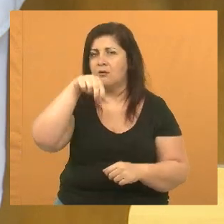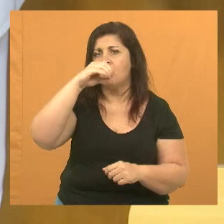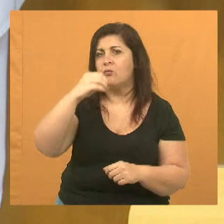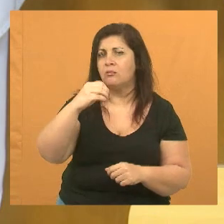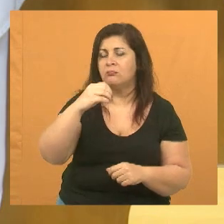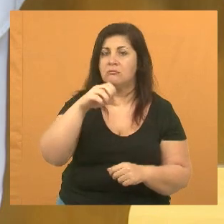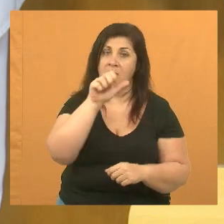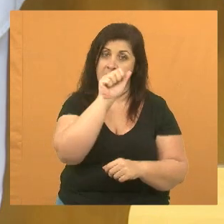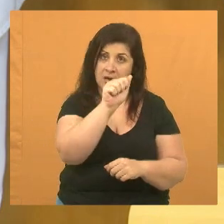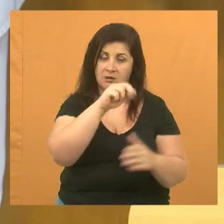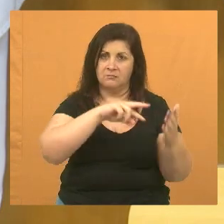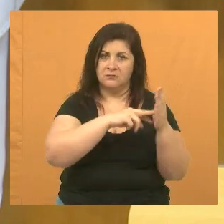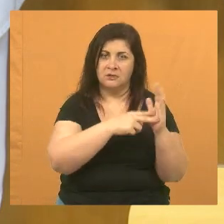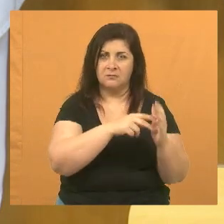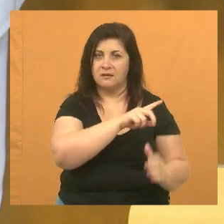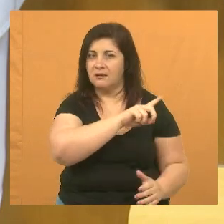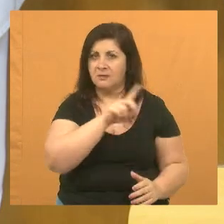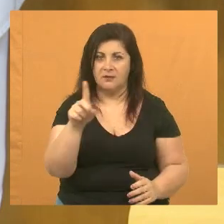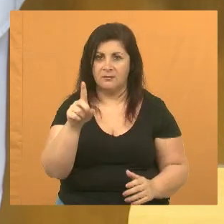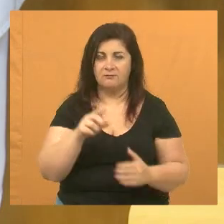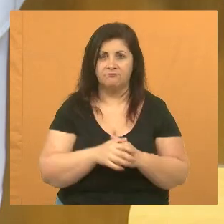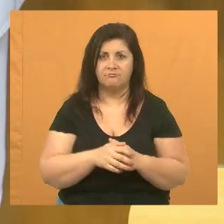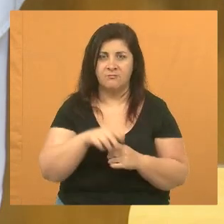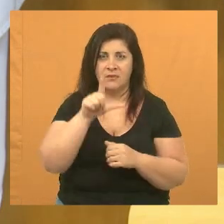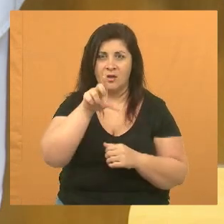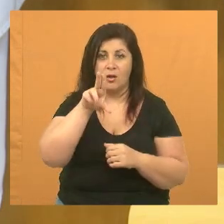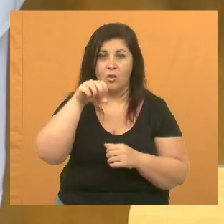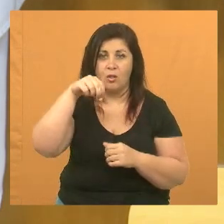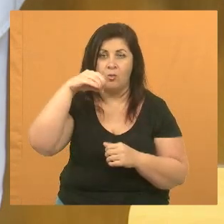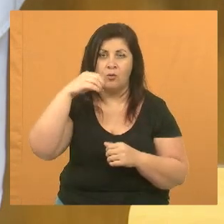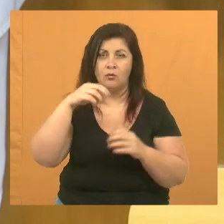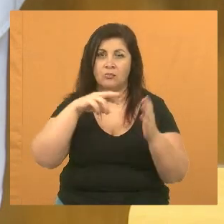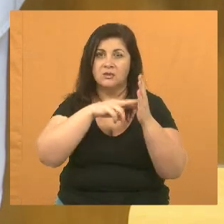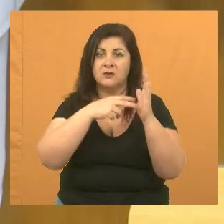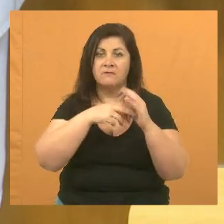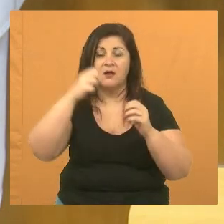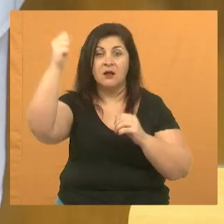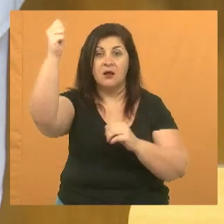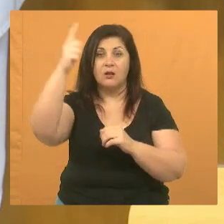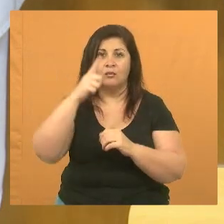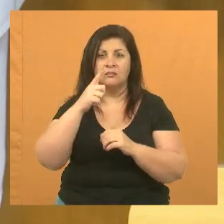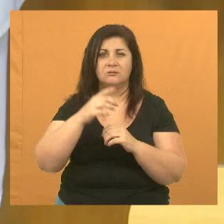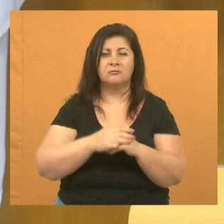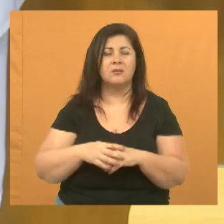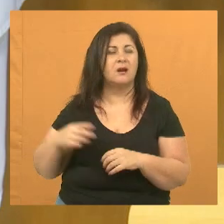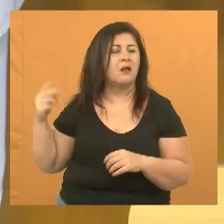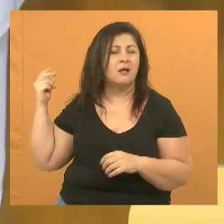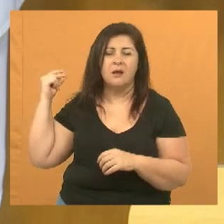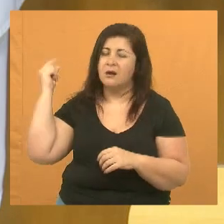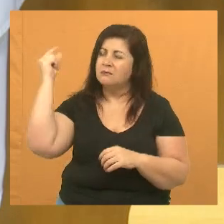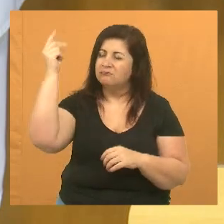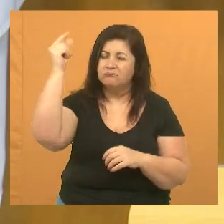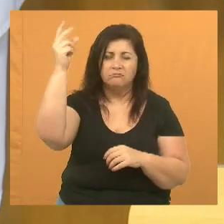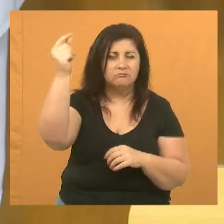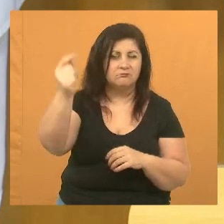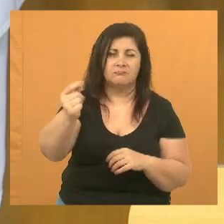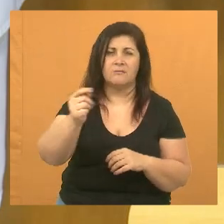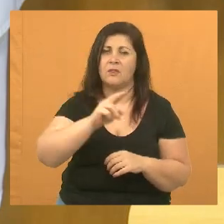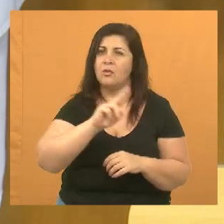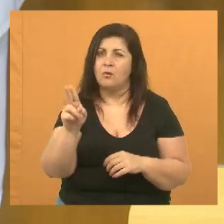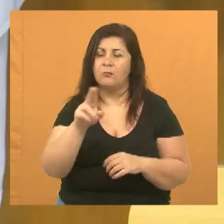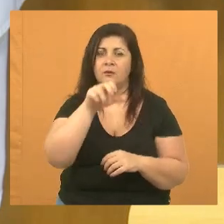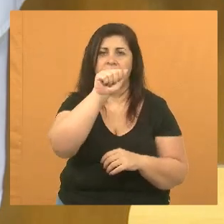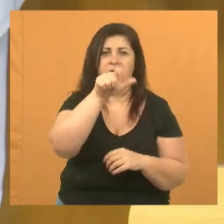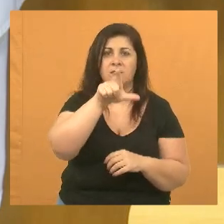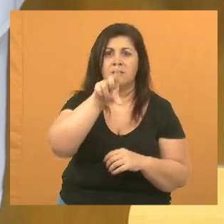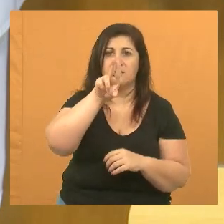o A significa não. Luno vem de luz. Então, quando se definiu lá atrás esse nome,